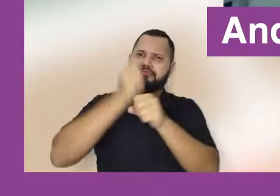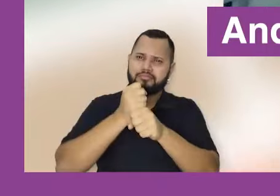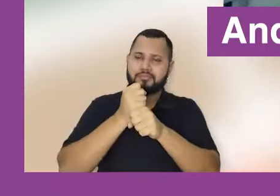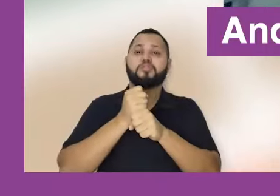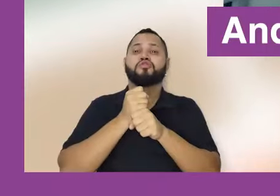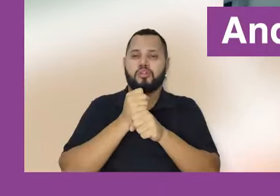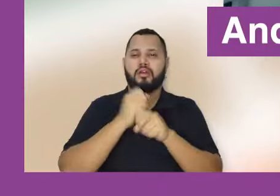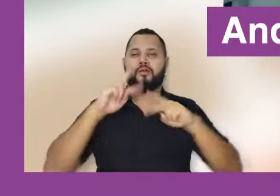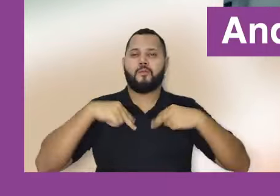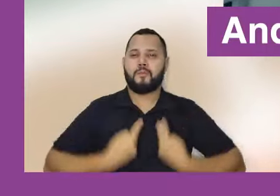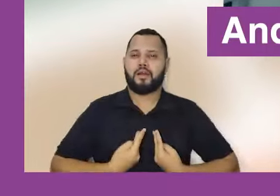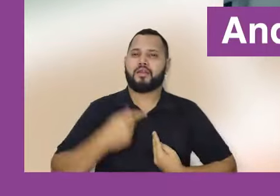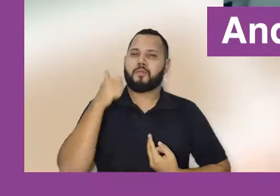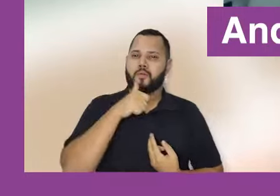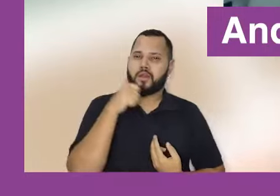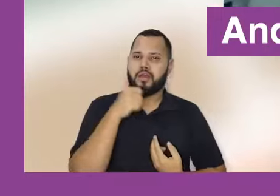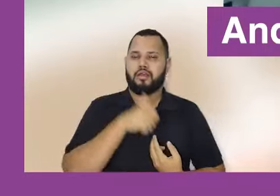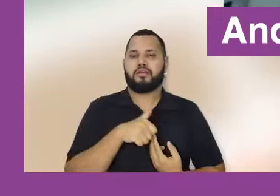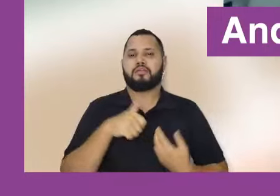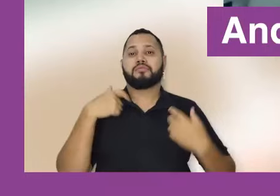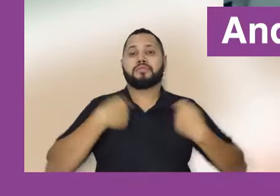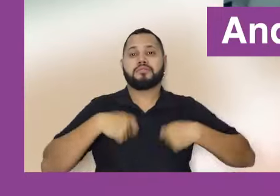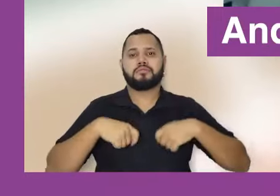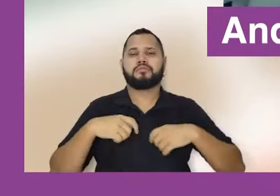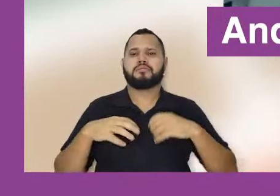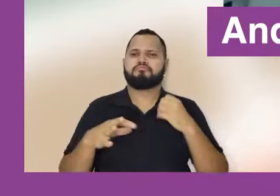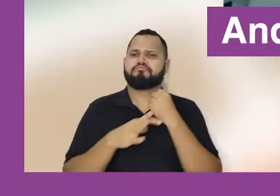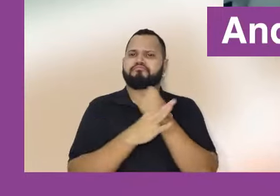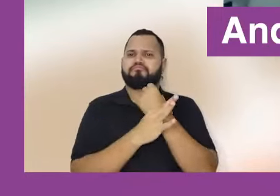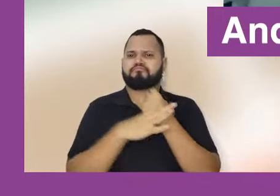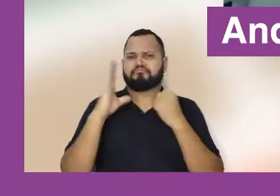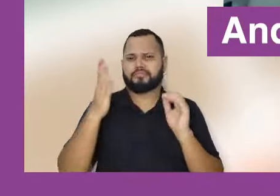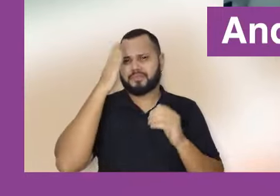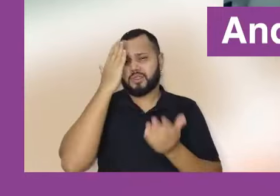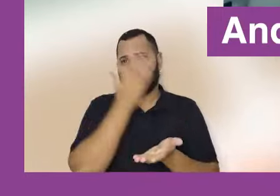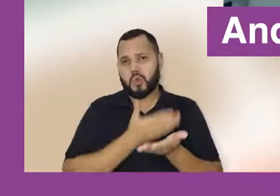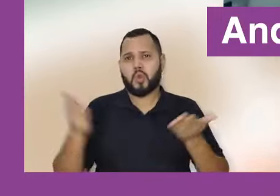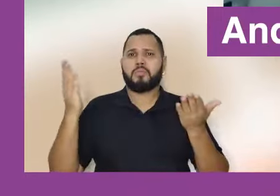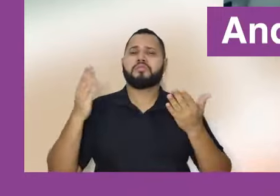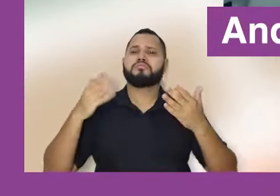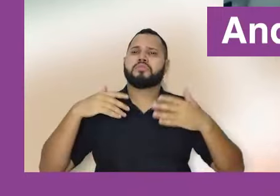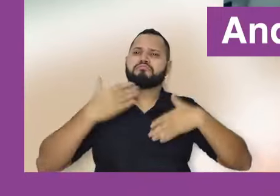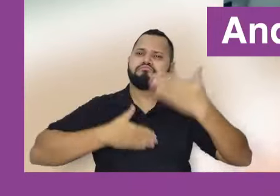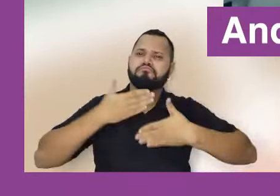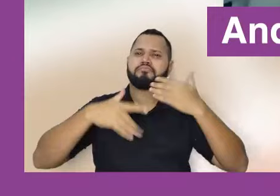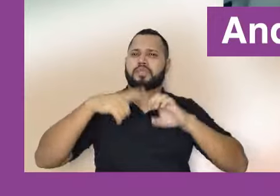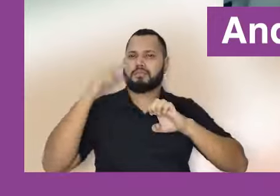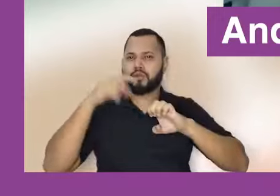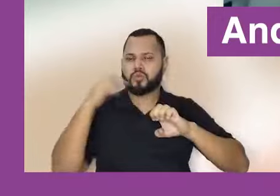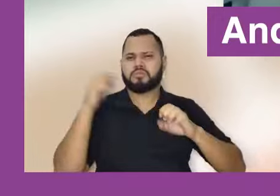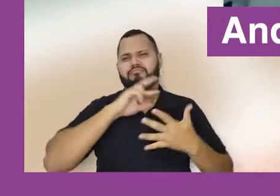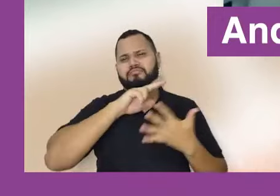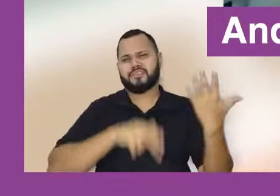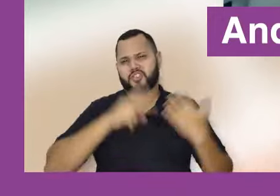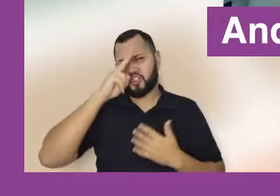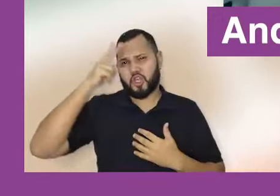né Desse ser humano dessa mulher é que precisa estar fortalecida para começar uma jornada de empreendedorismo enfim